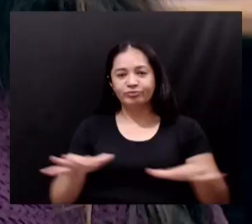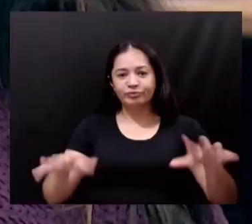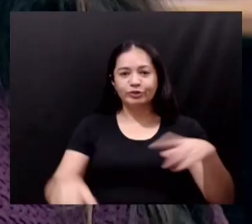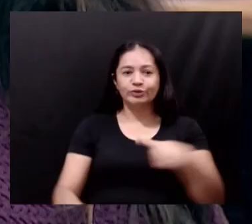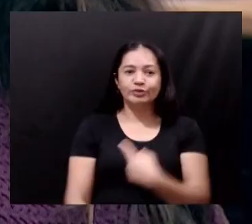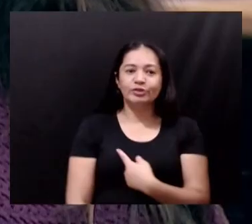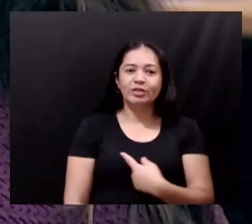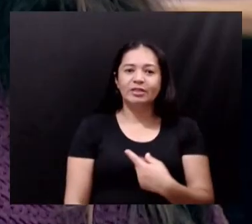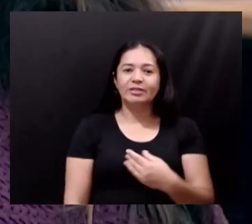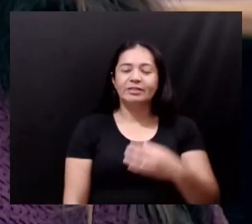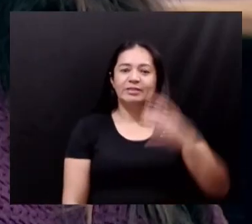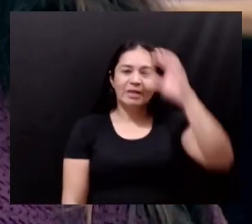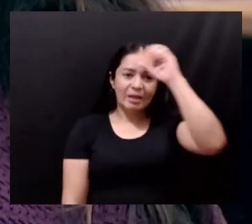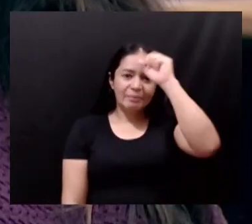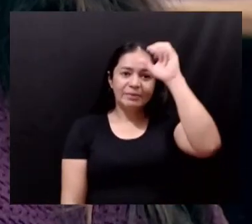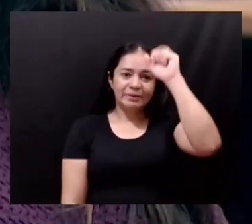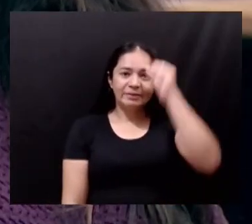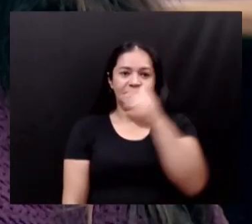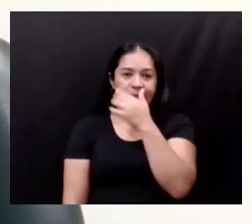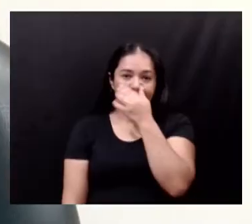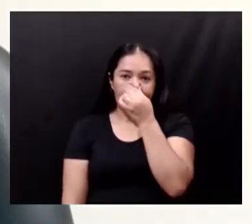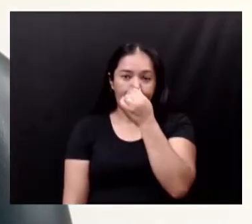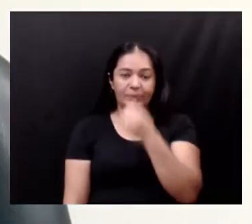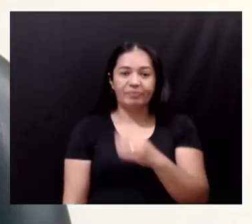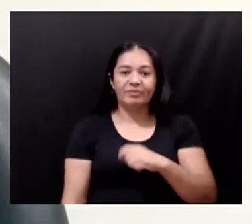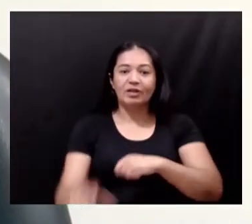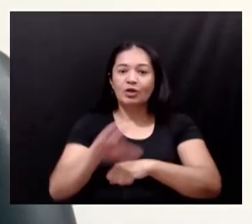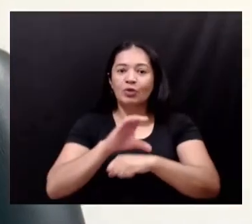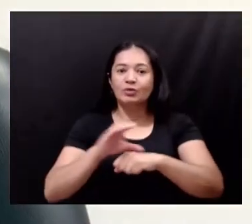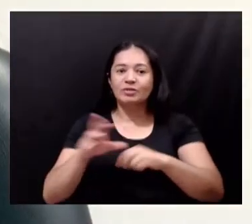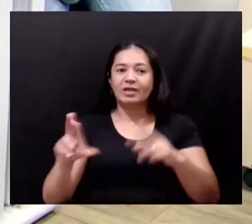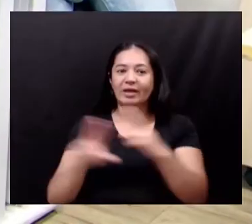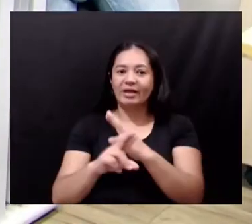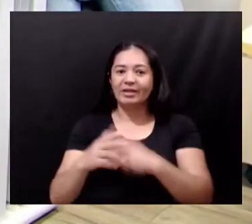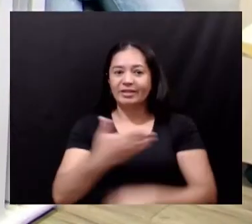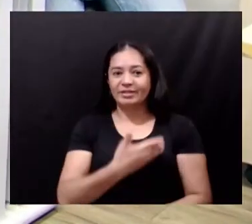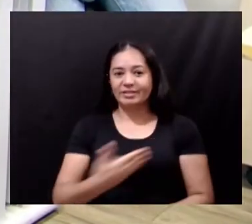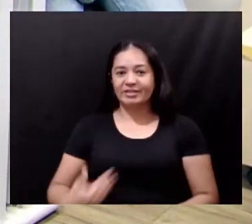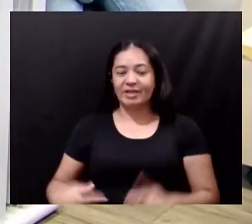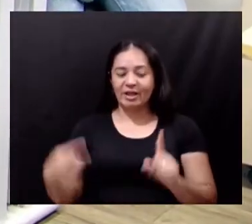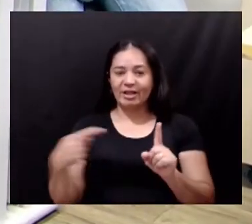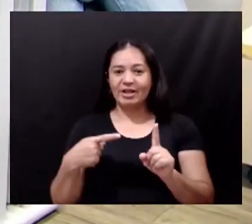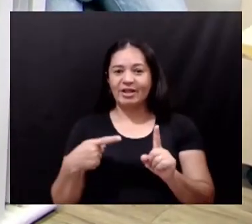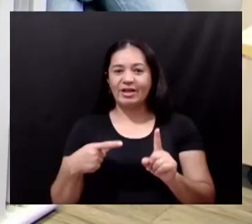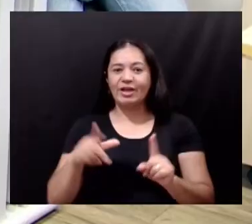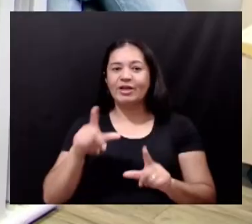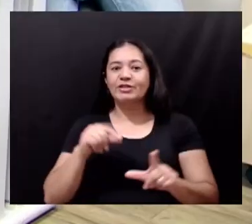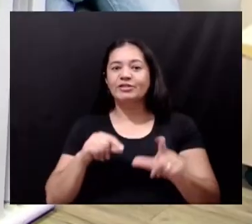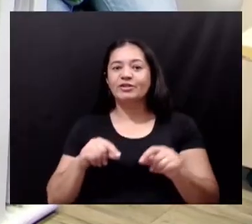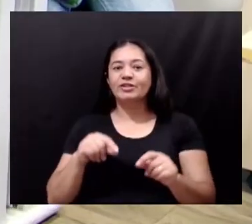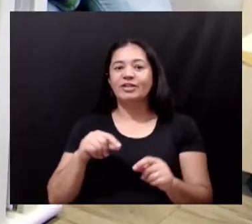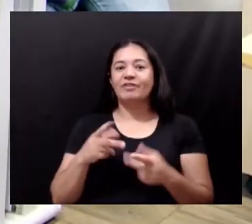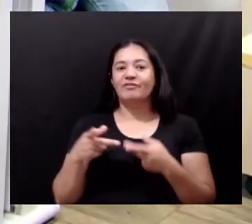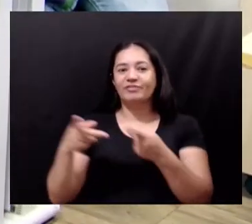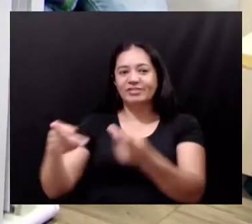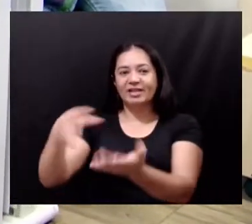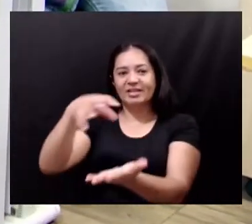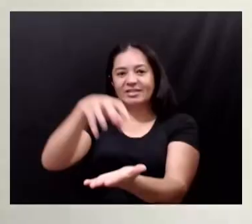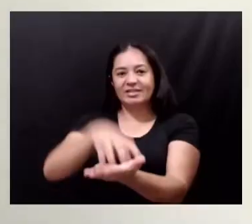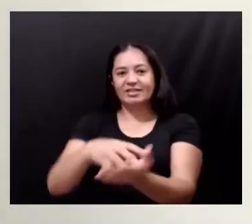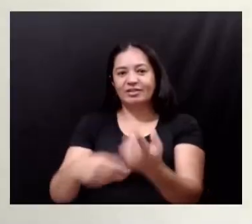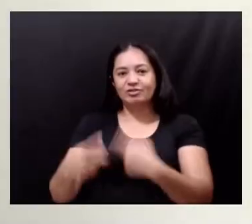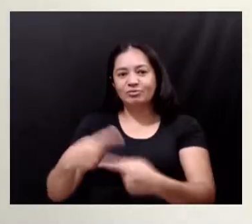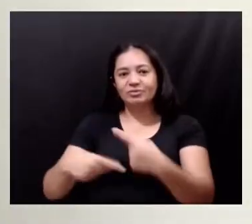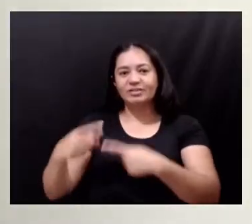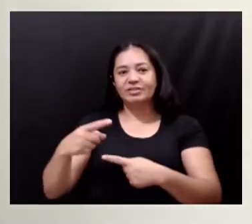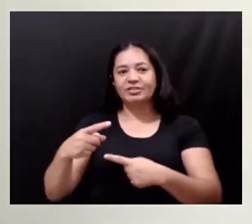aprendizado. Apesar de cursar Relações Públicas, Vitória optou por visitar a Central de Planejamento e Desenvolvimento Institucional da Câmara.